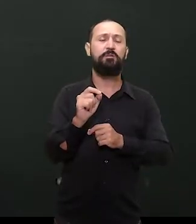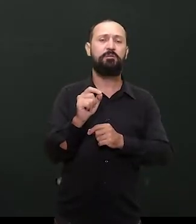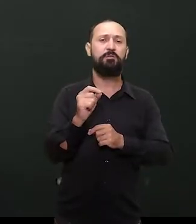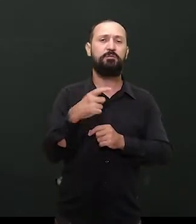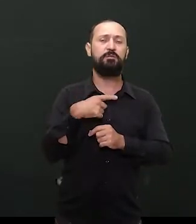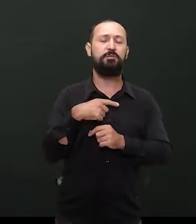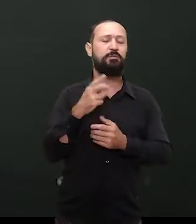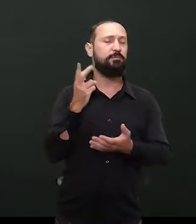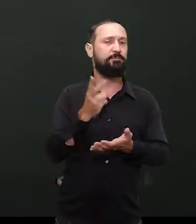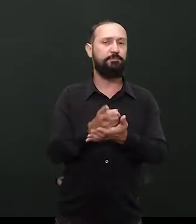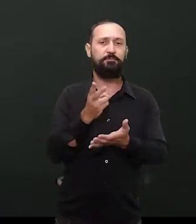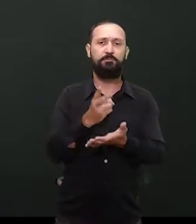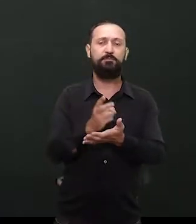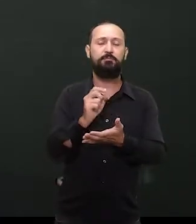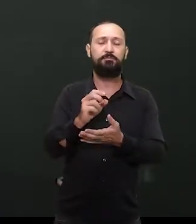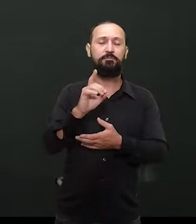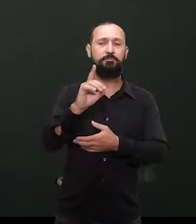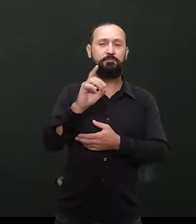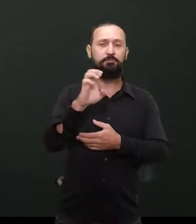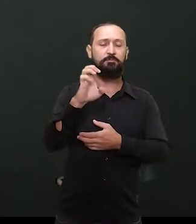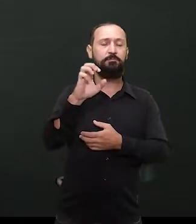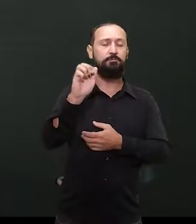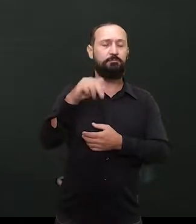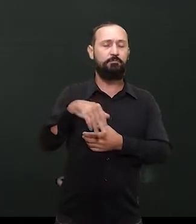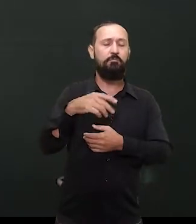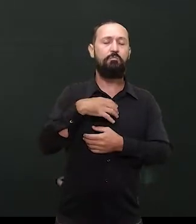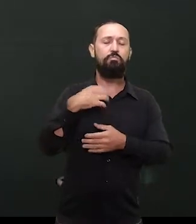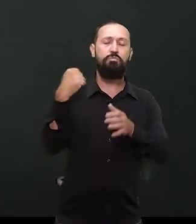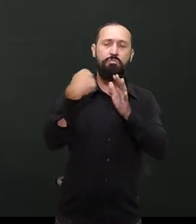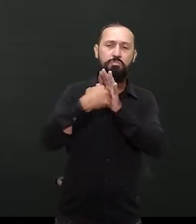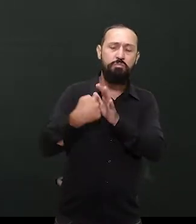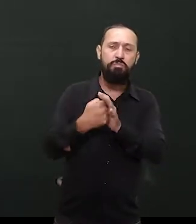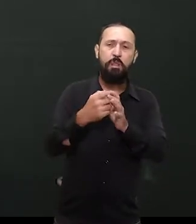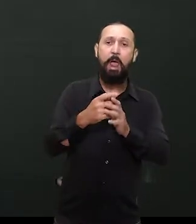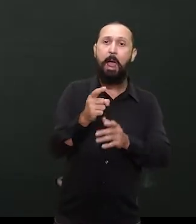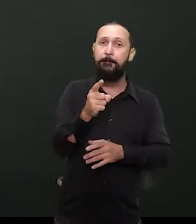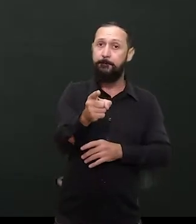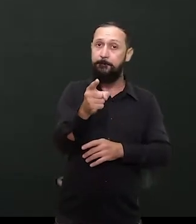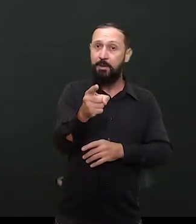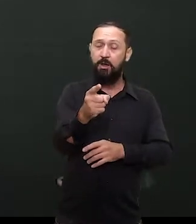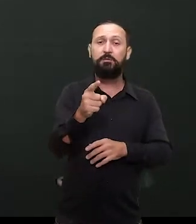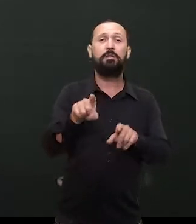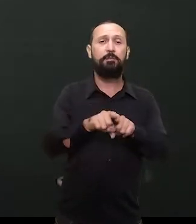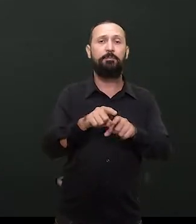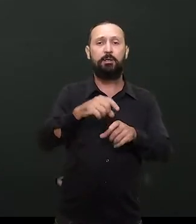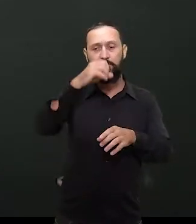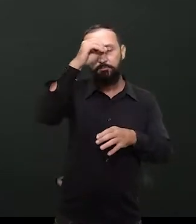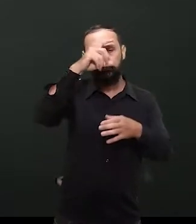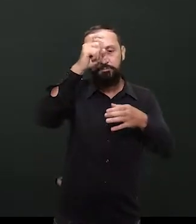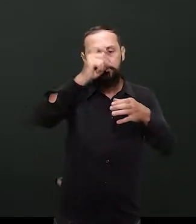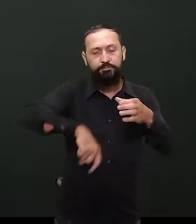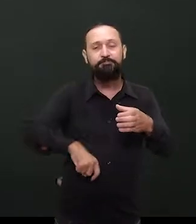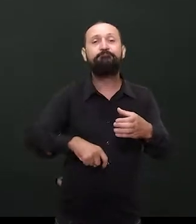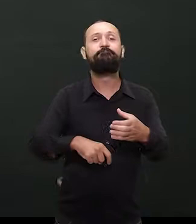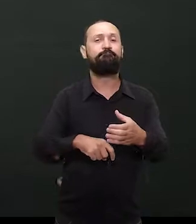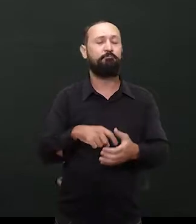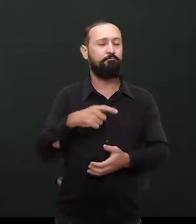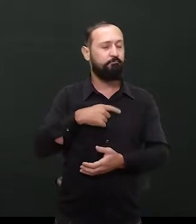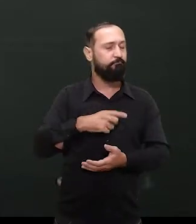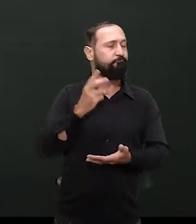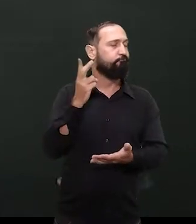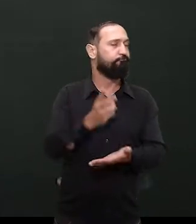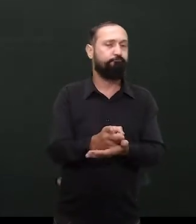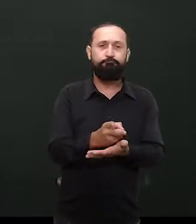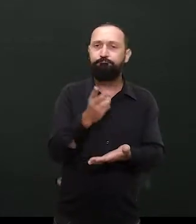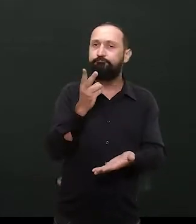que é um dos carros-chefes da Adam né lesão corporal vez de fato ameaça e os estupros então é muito comum